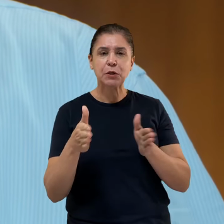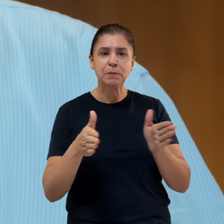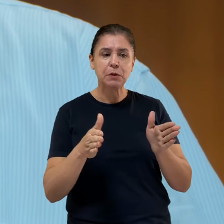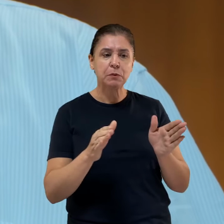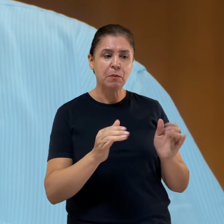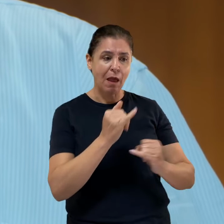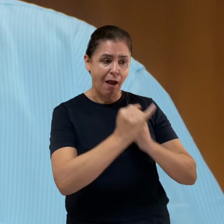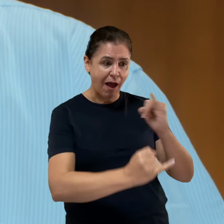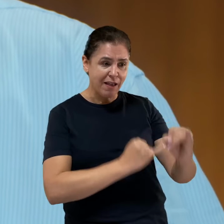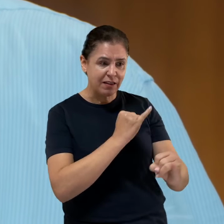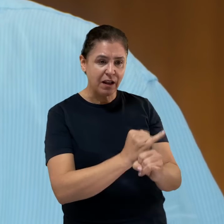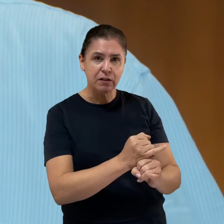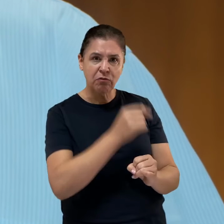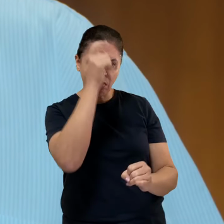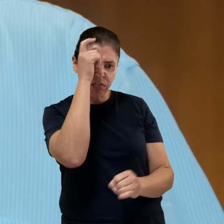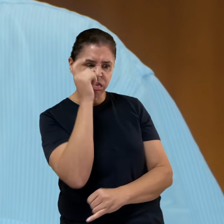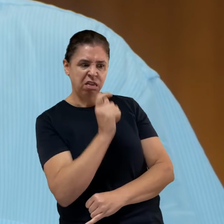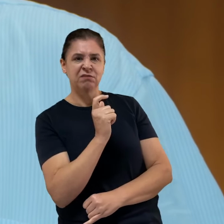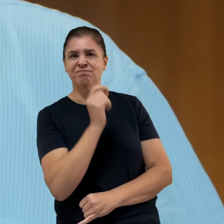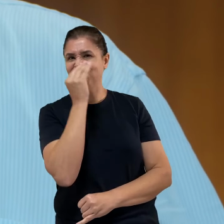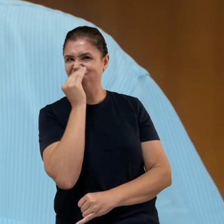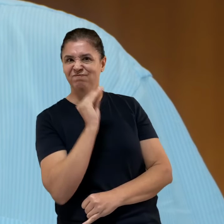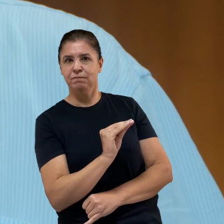período onde a internet foi demonizada.